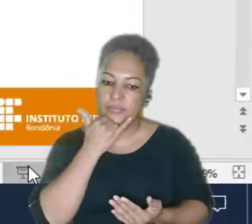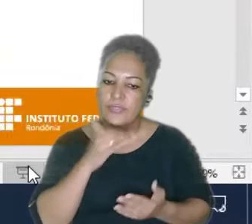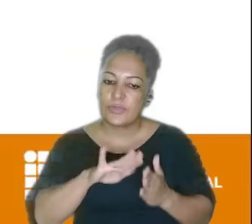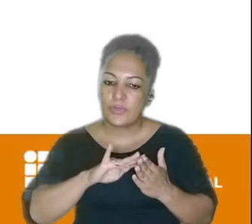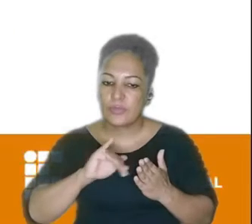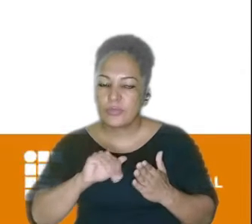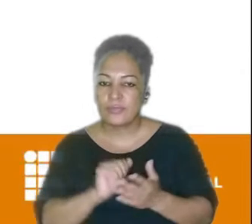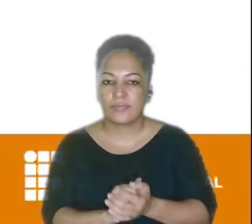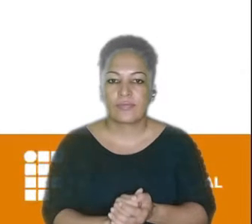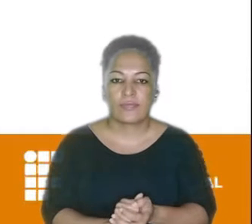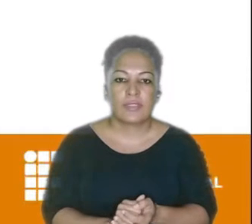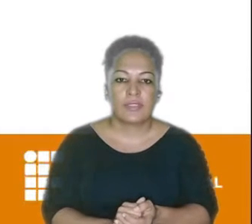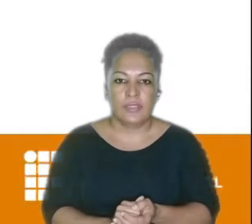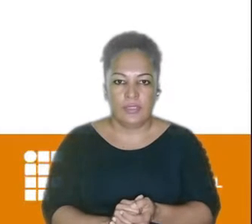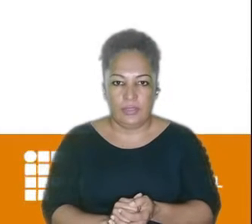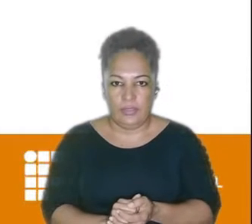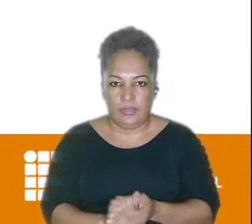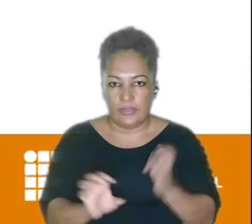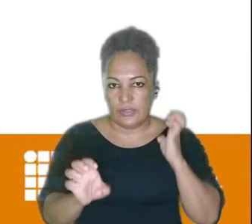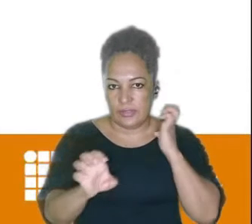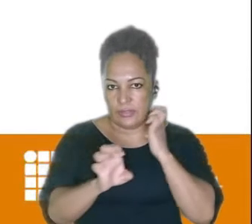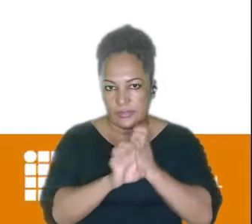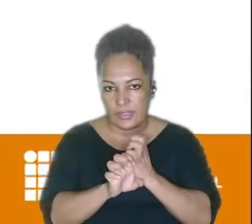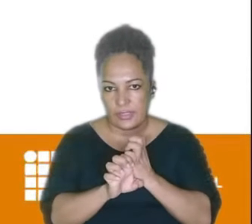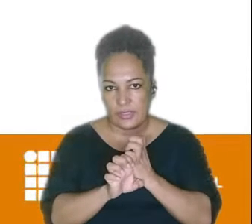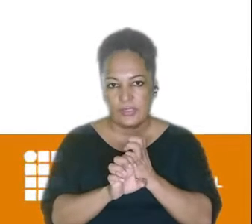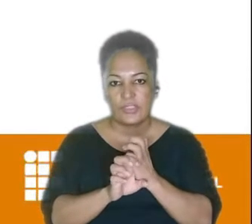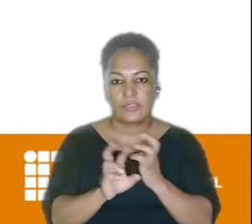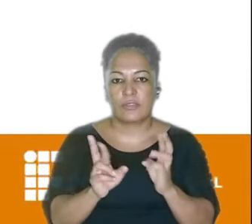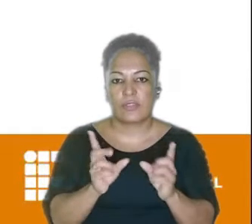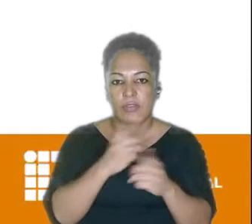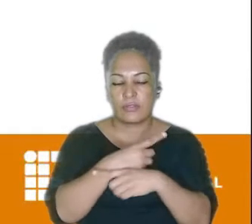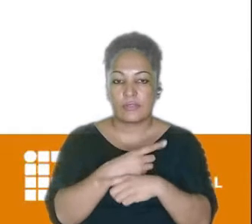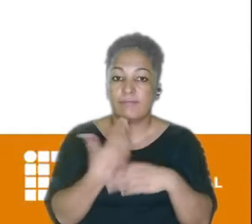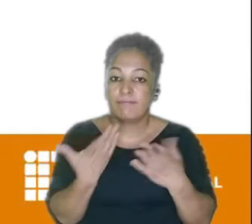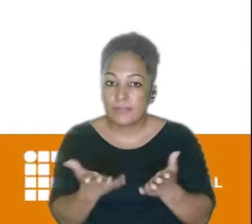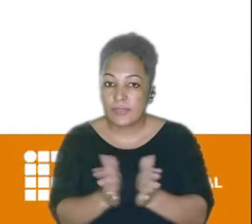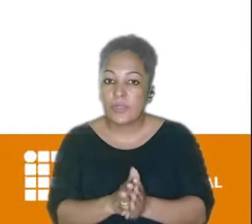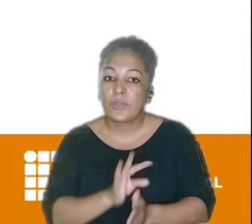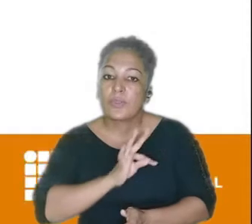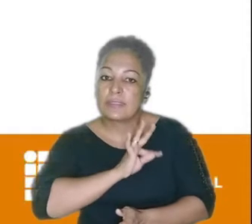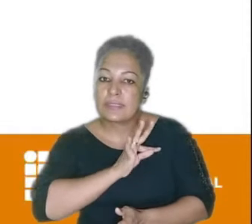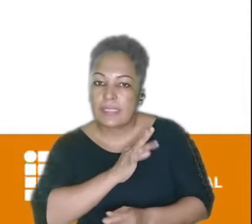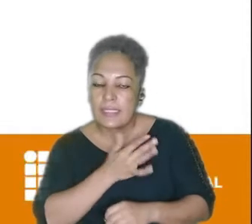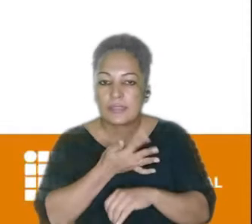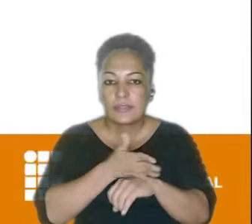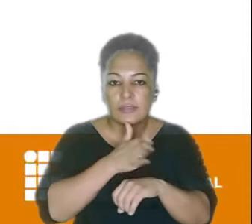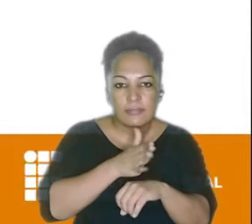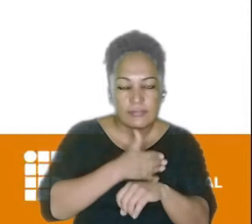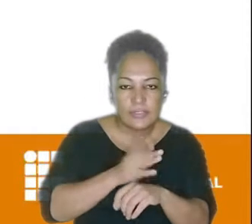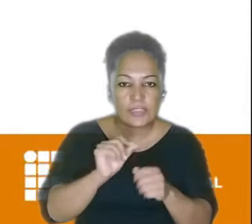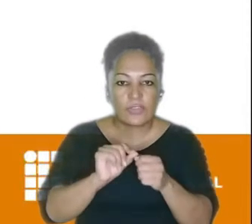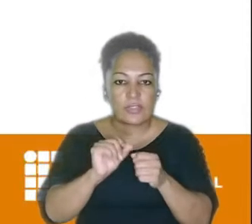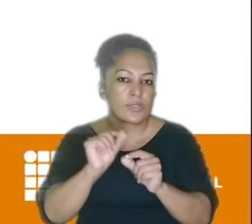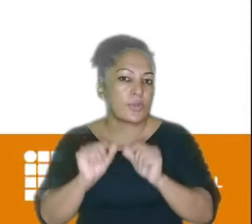desculpa. Essa é a técnica da engenharia reversa. Pois bem, então com essas técnicas a gente vai,